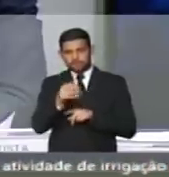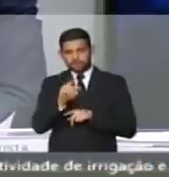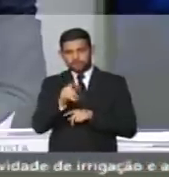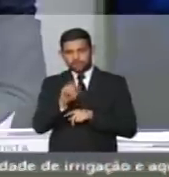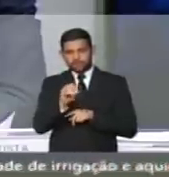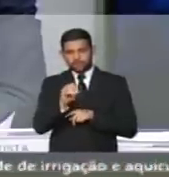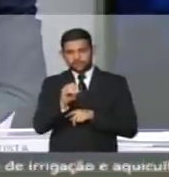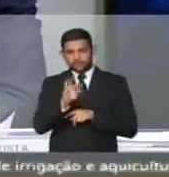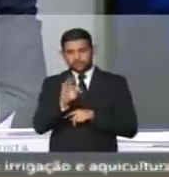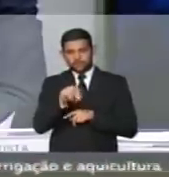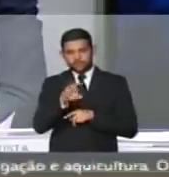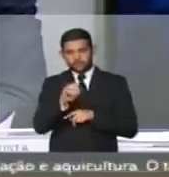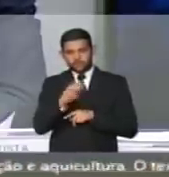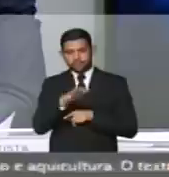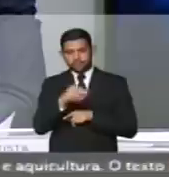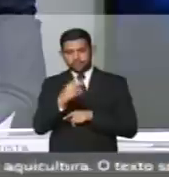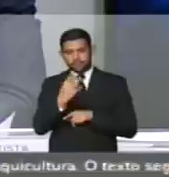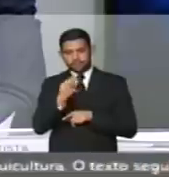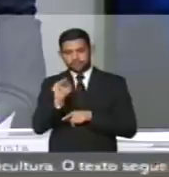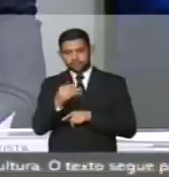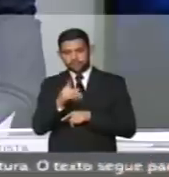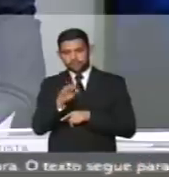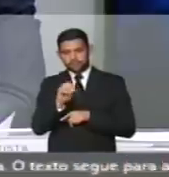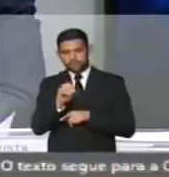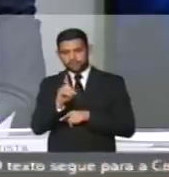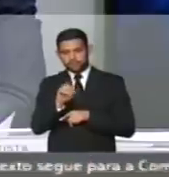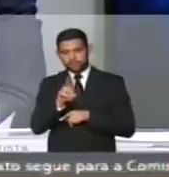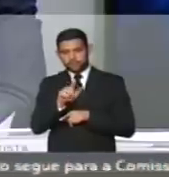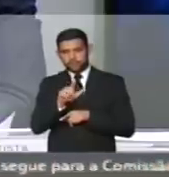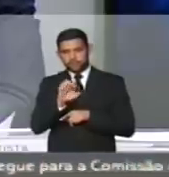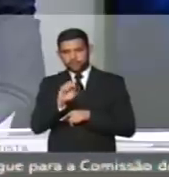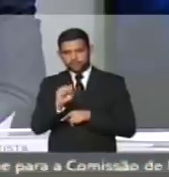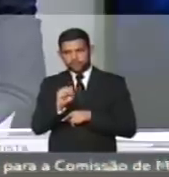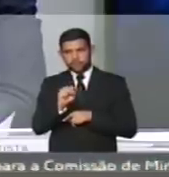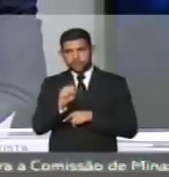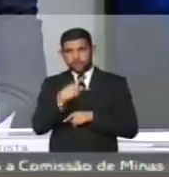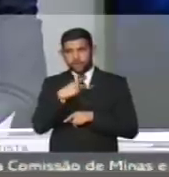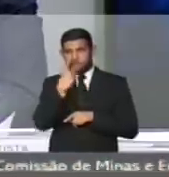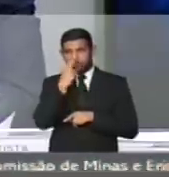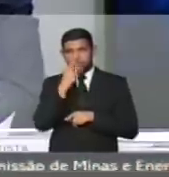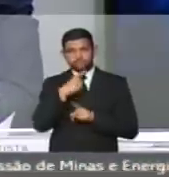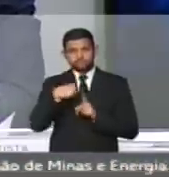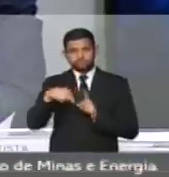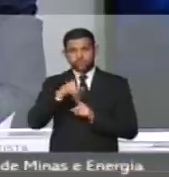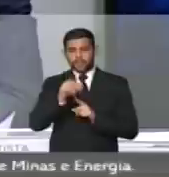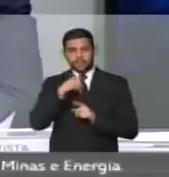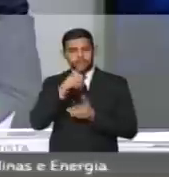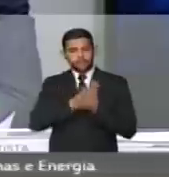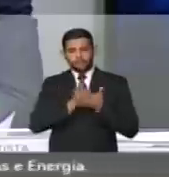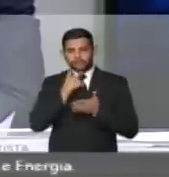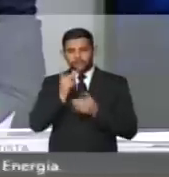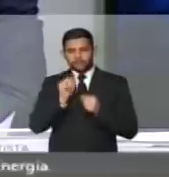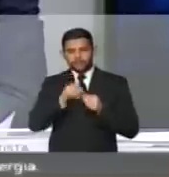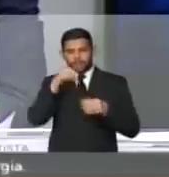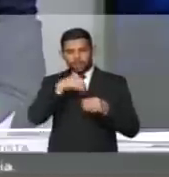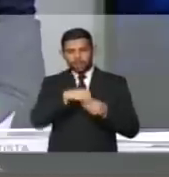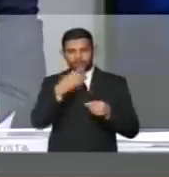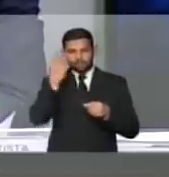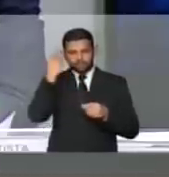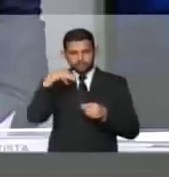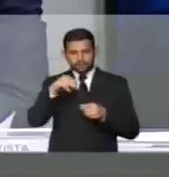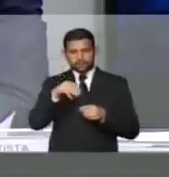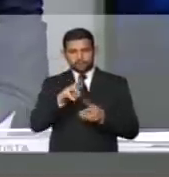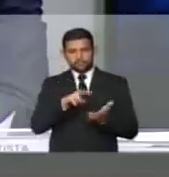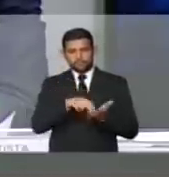1.000 megawatts térmicos, que equivale a 2.000 megawatts hidráulicos. É quase geral, né? Ninguém fala. Está no meio do Maranhão, está lá em